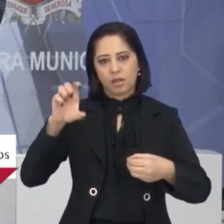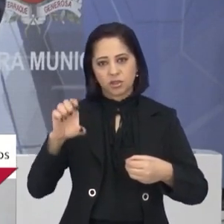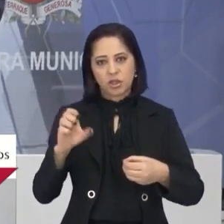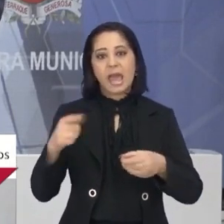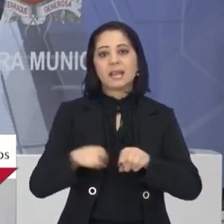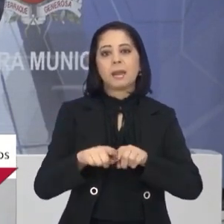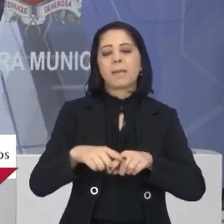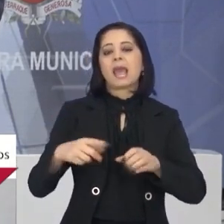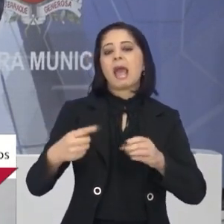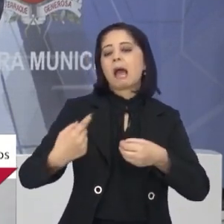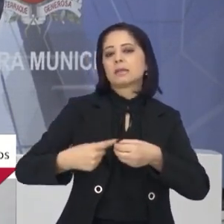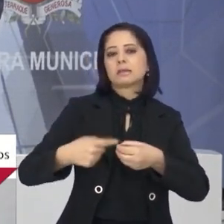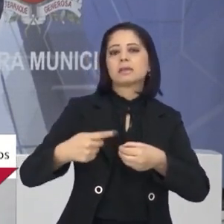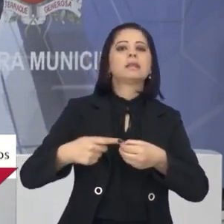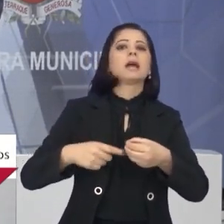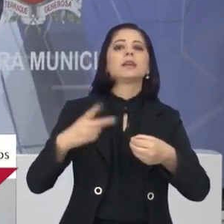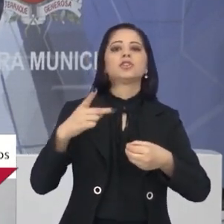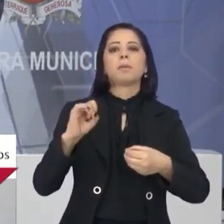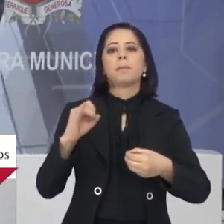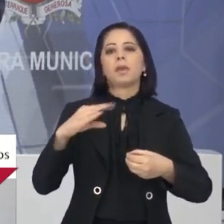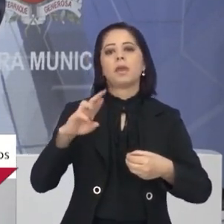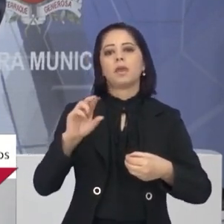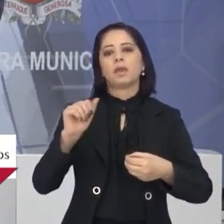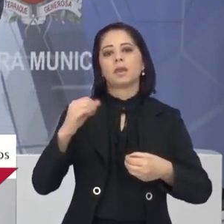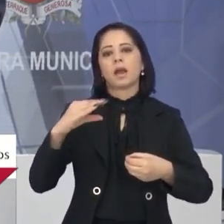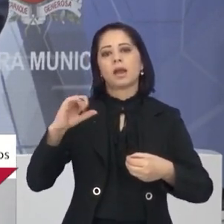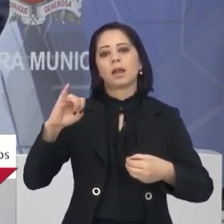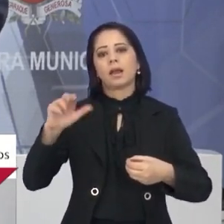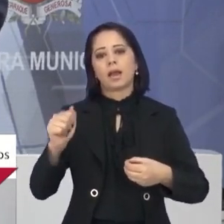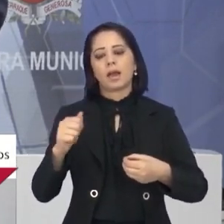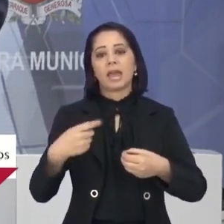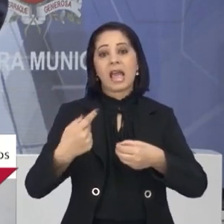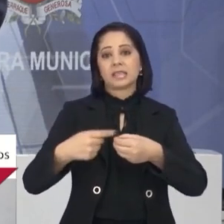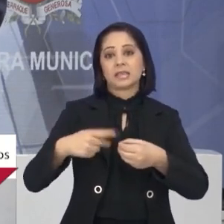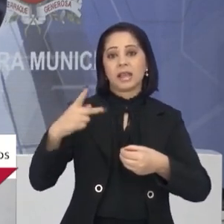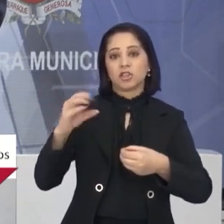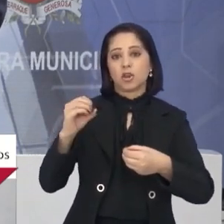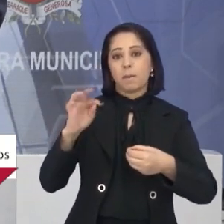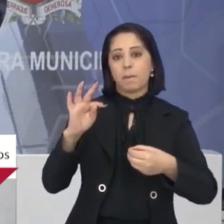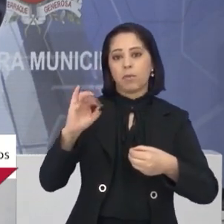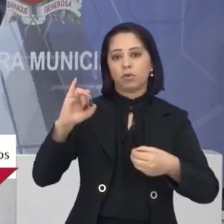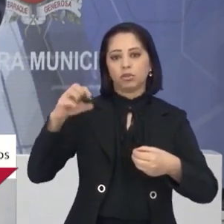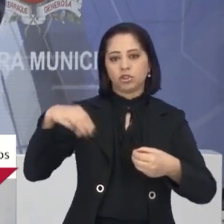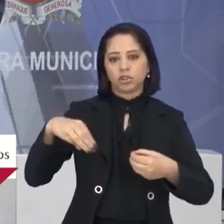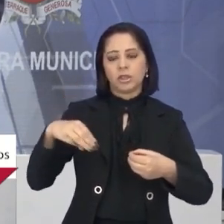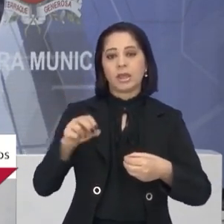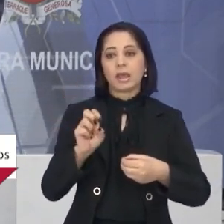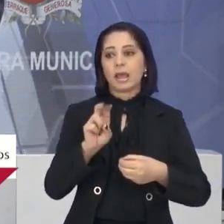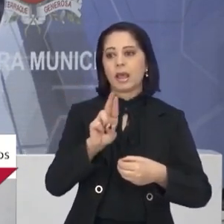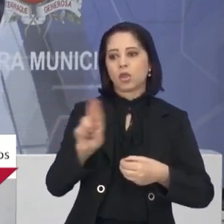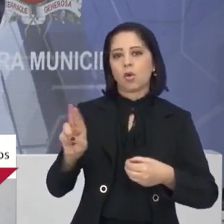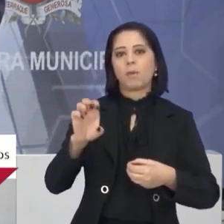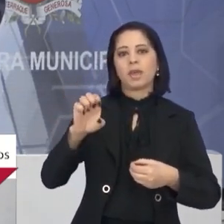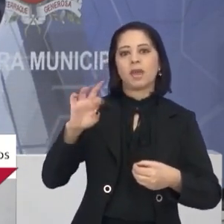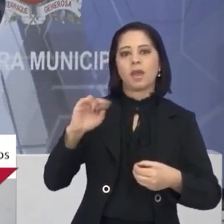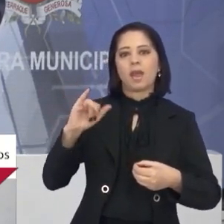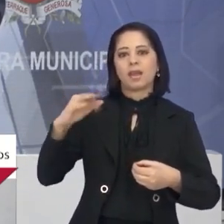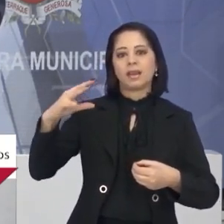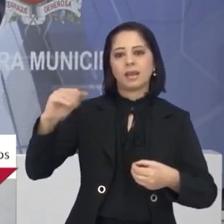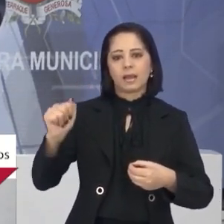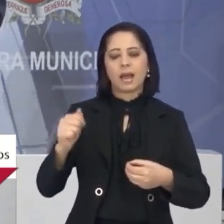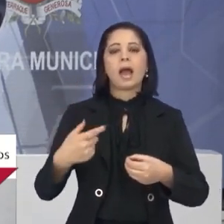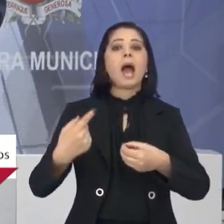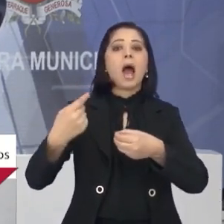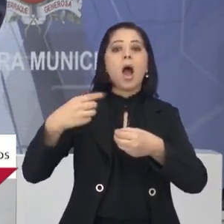Miranda de Piracaia José Silvino Cintra de Potim está conosco na mesa Érica Soler Santos de Oliveira de